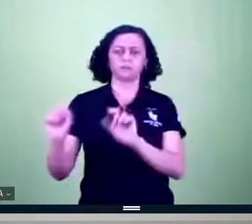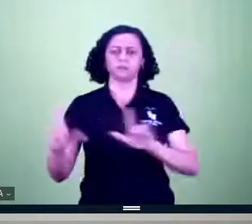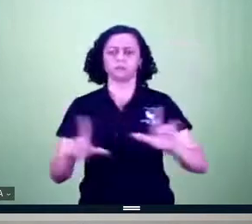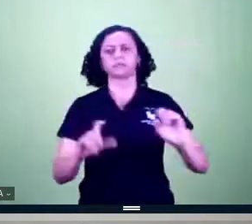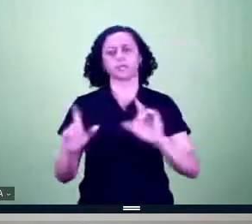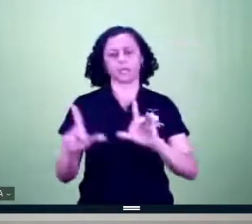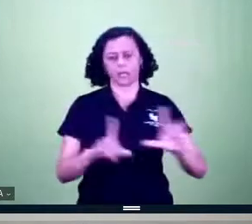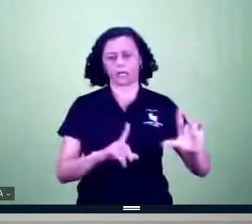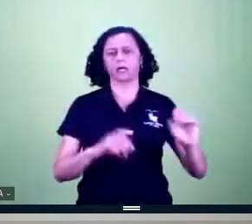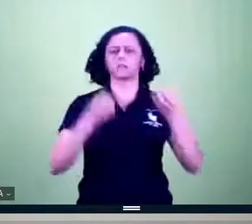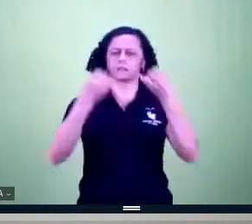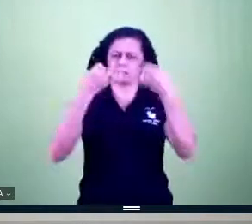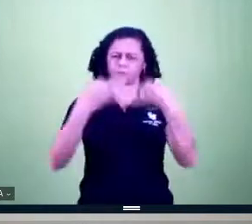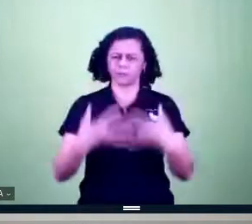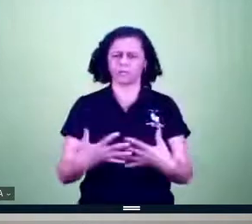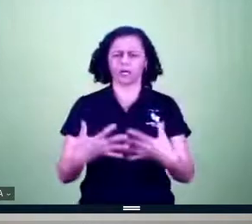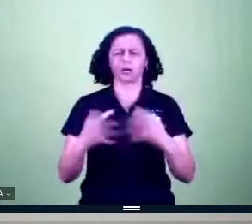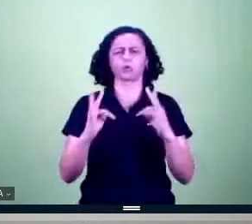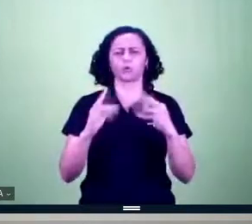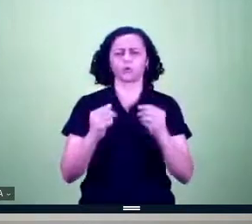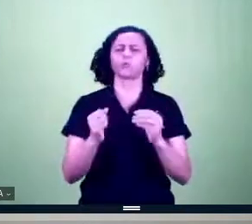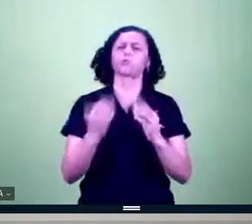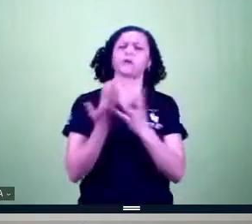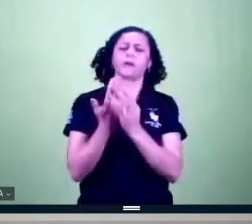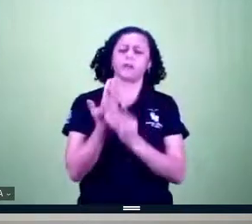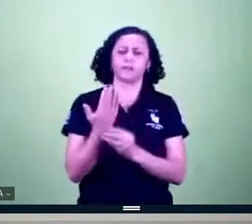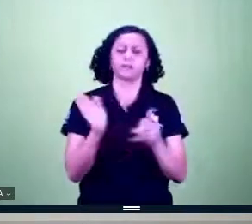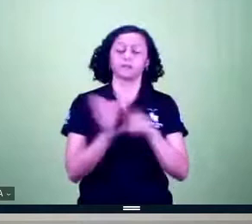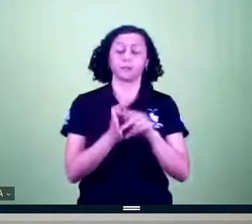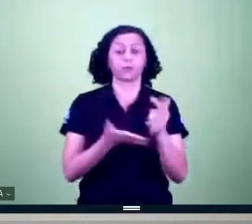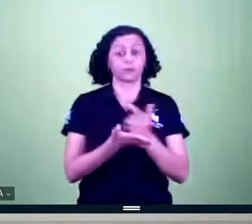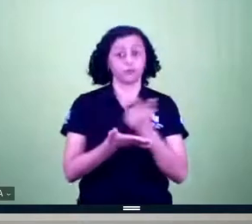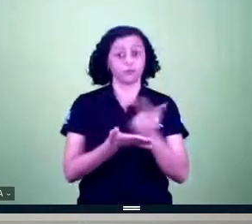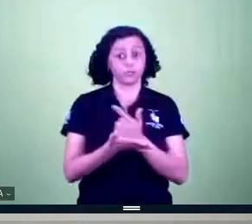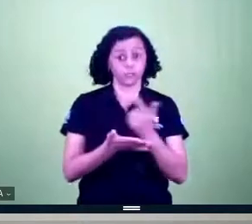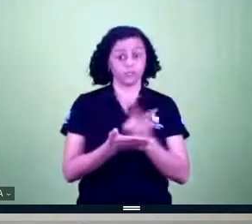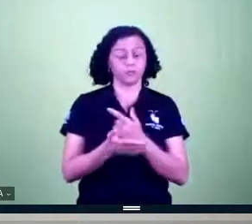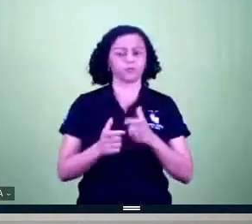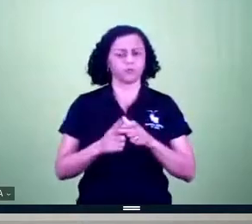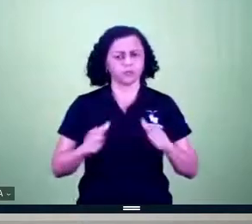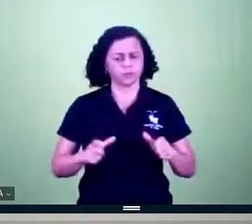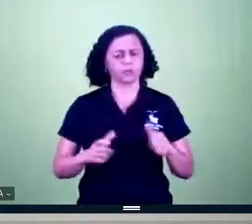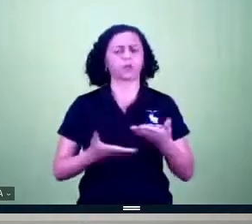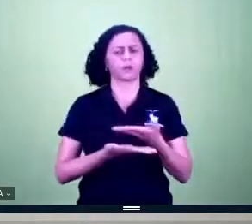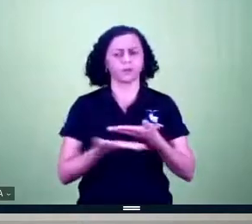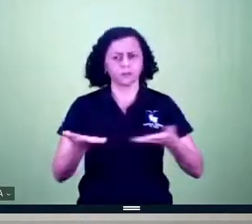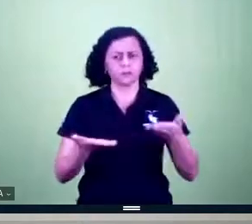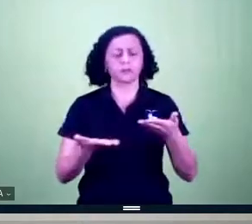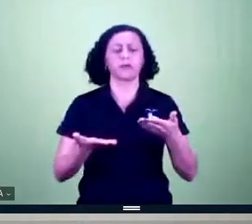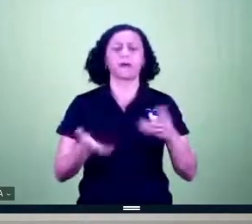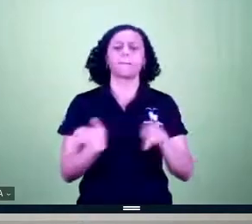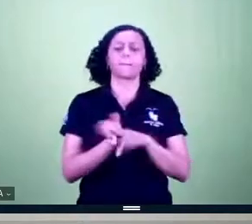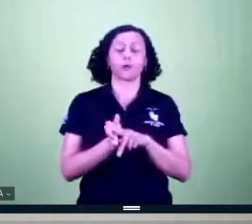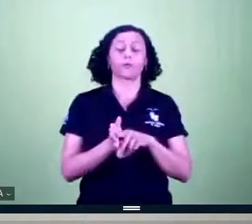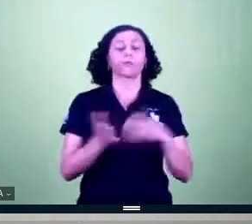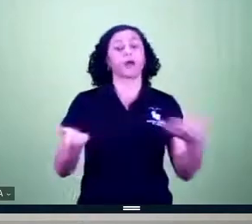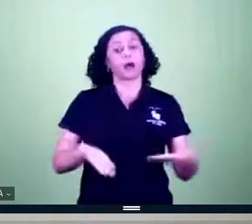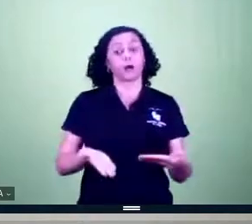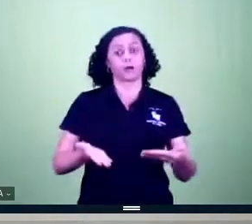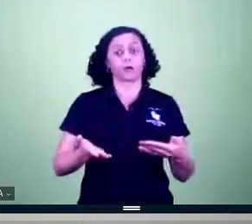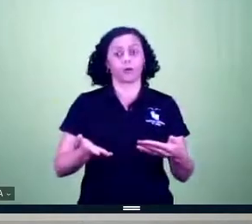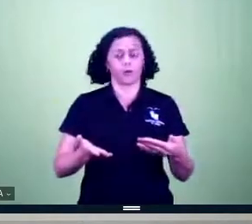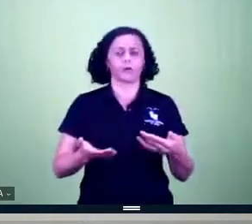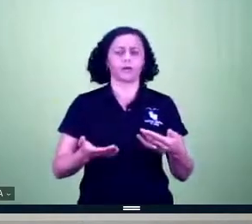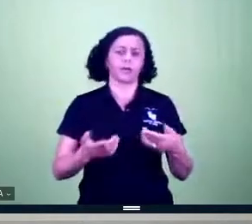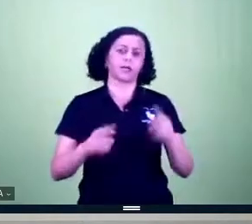bem explicados, né, com referência de um livro de circuitos muito comum entre os estudantes, e aqui a gente vai fazer uma parte mais dinâmica, uma parte mais